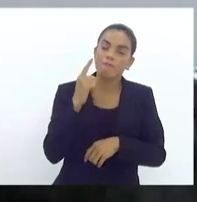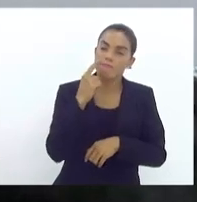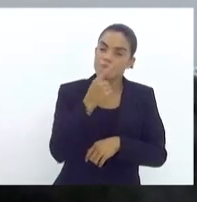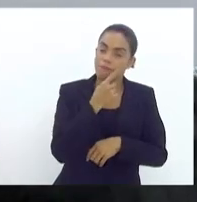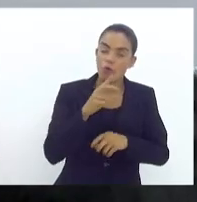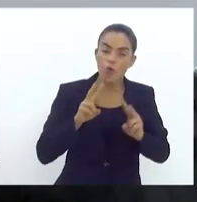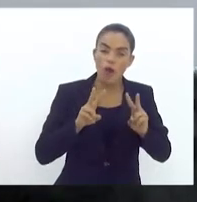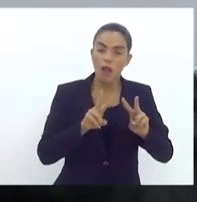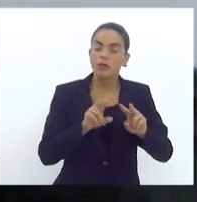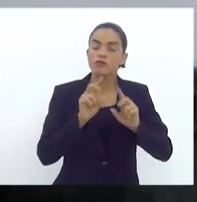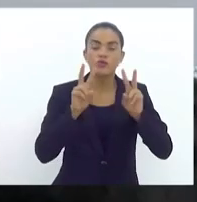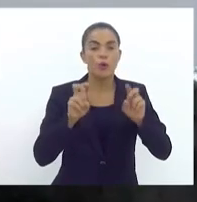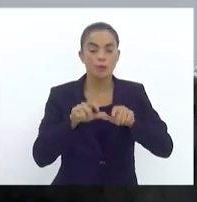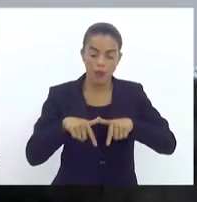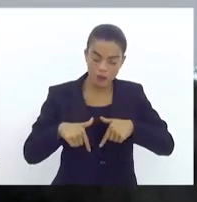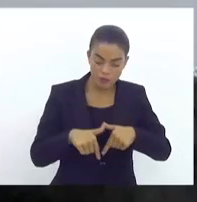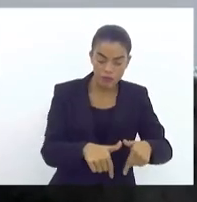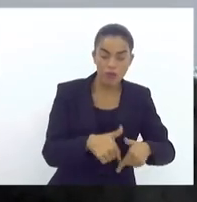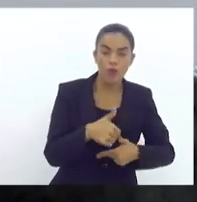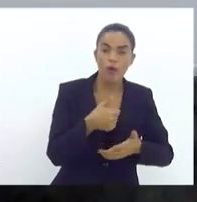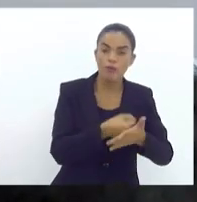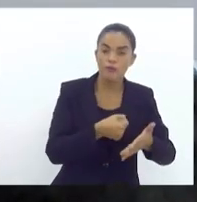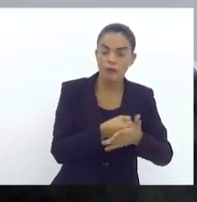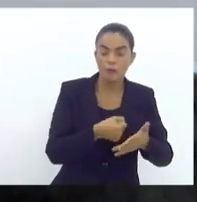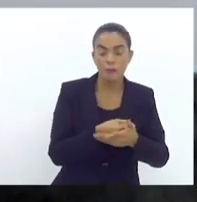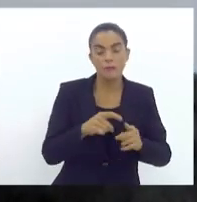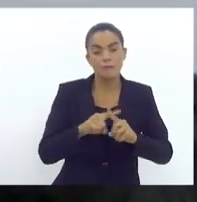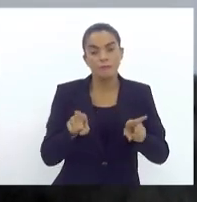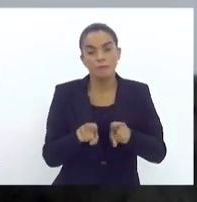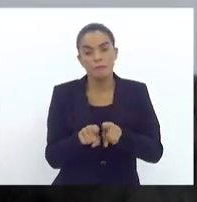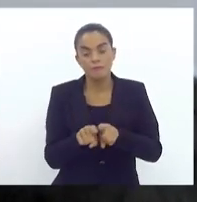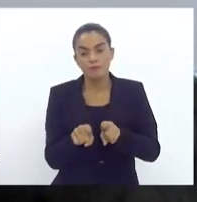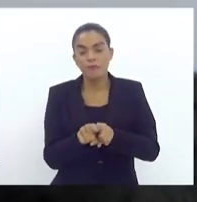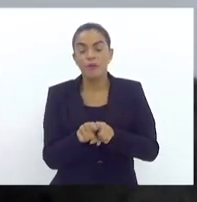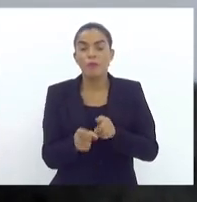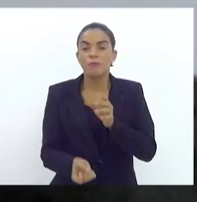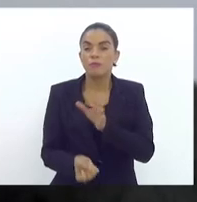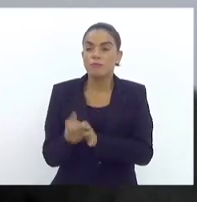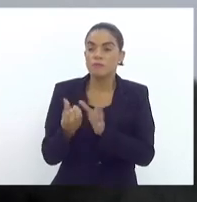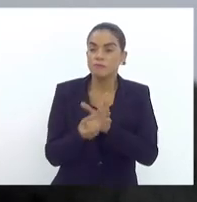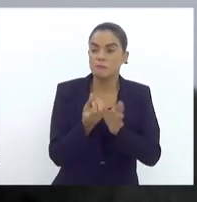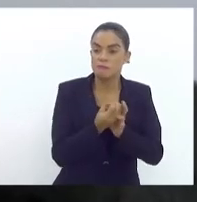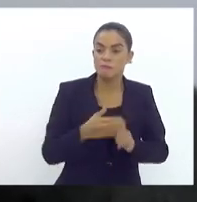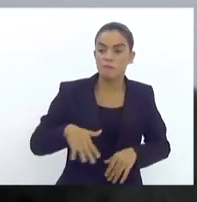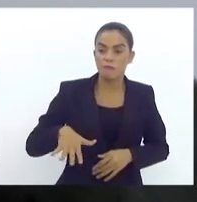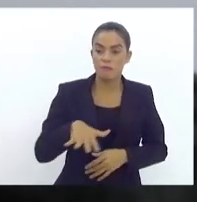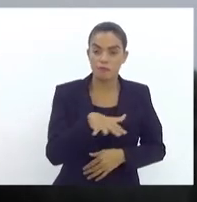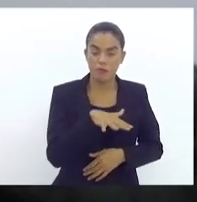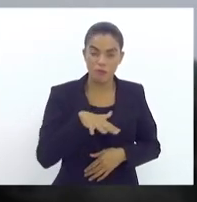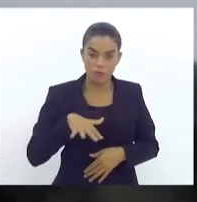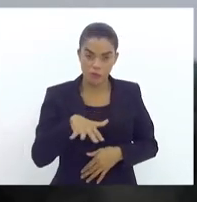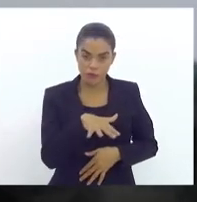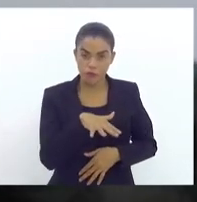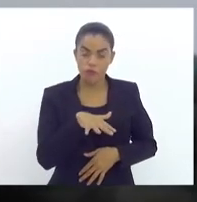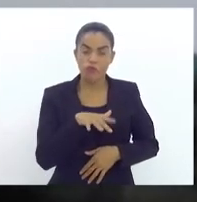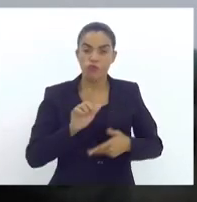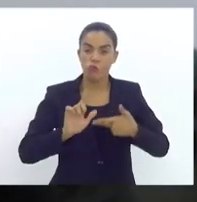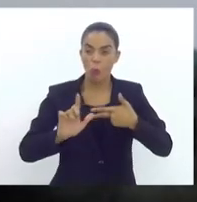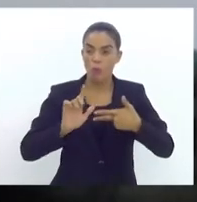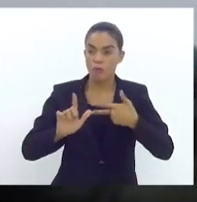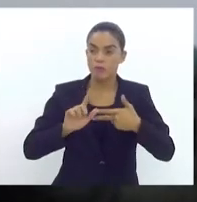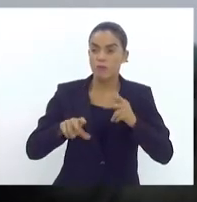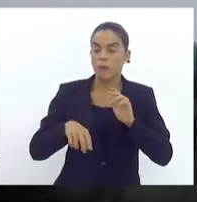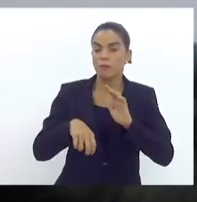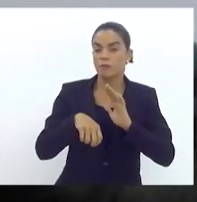atuar no enfrentamento da violência mas sobretudo né de criar espaços para atualização da legislação penal